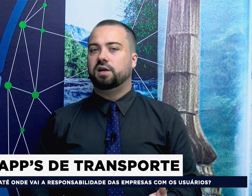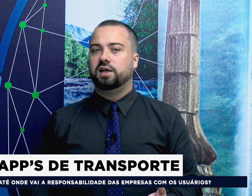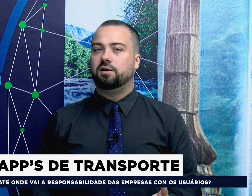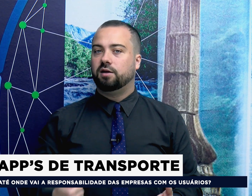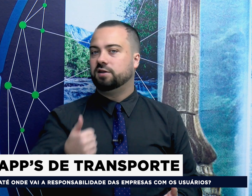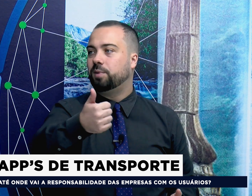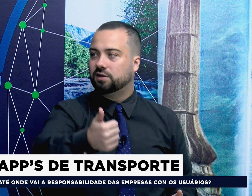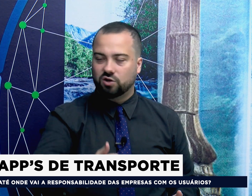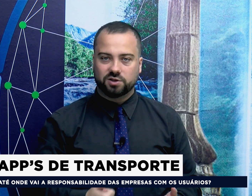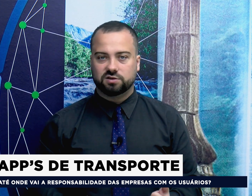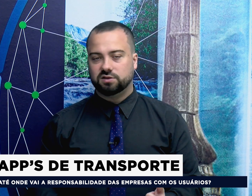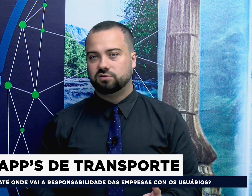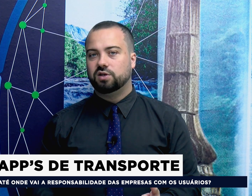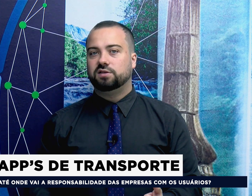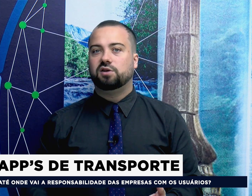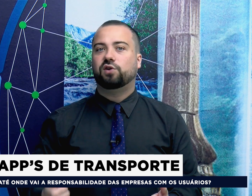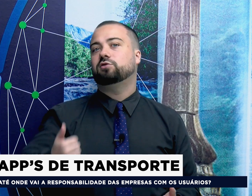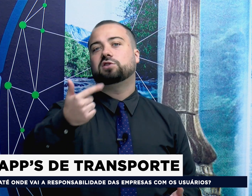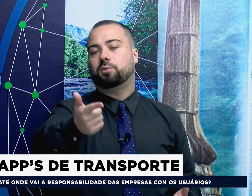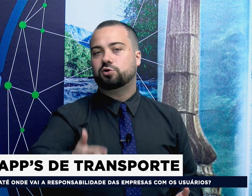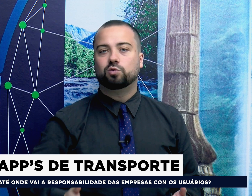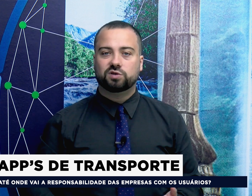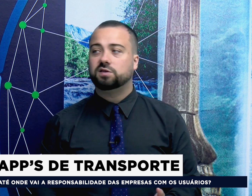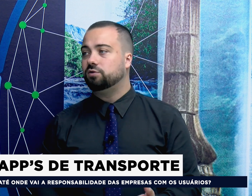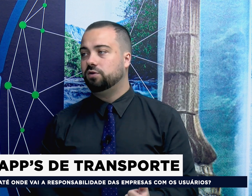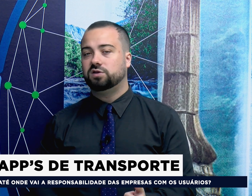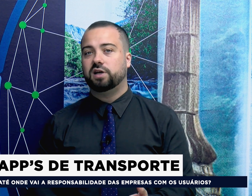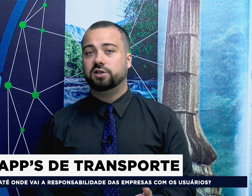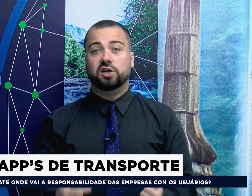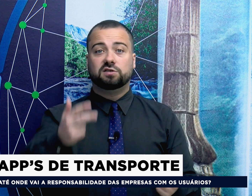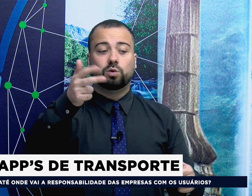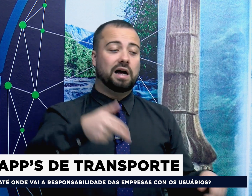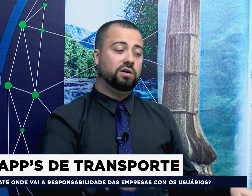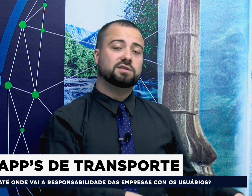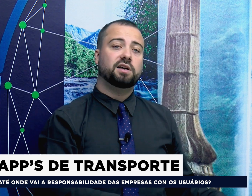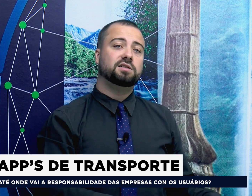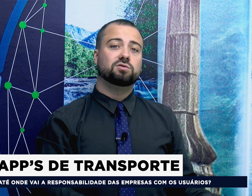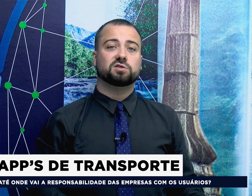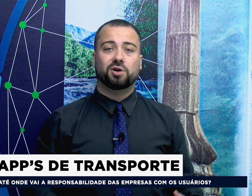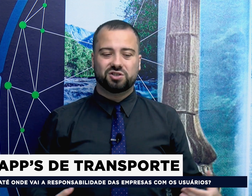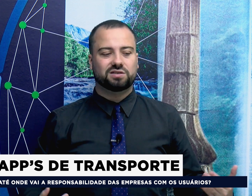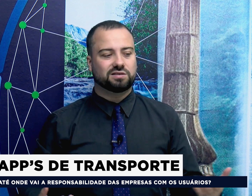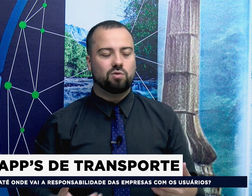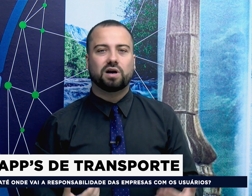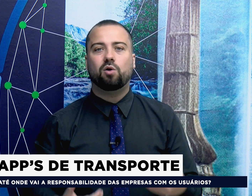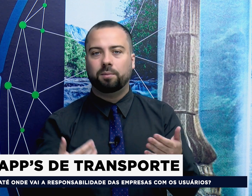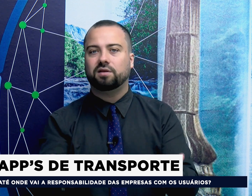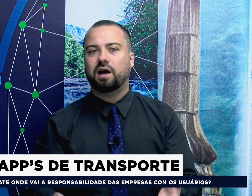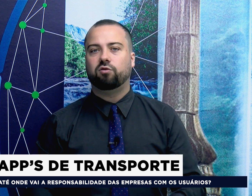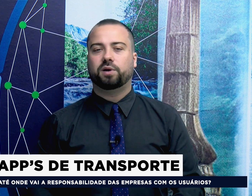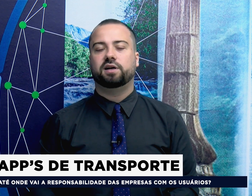motorista ele respeita as normas de trânsito, se ele faz o transporte com uso excessivo de velocidade, se o carro que ele está realizando o transporte está um